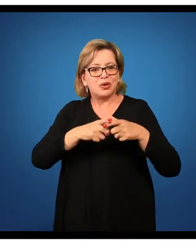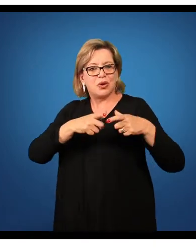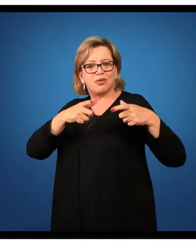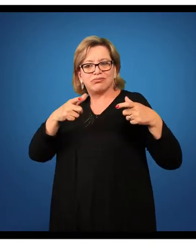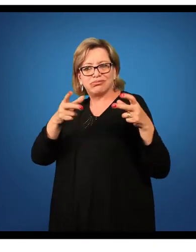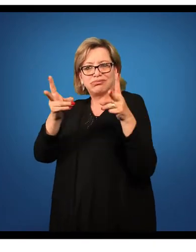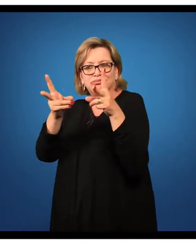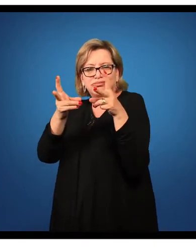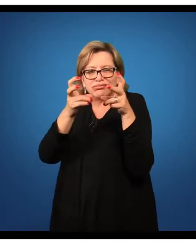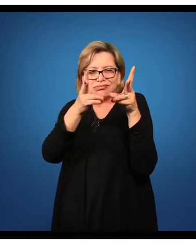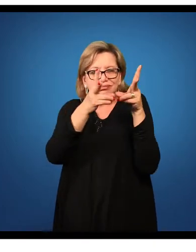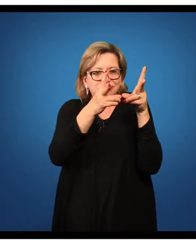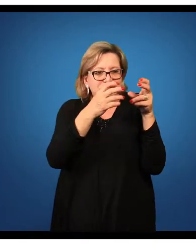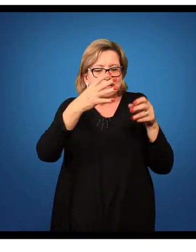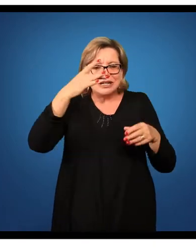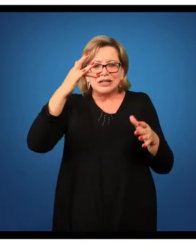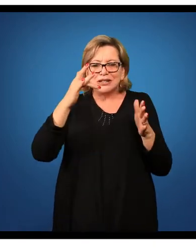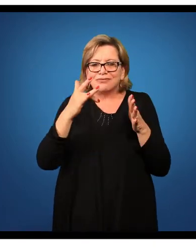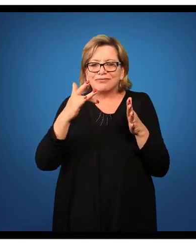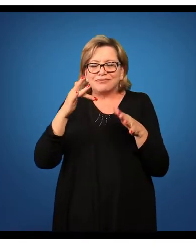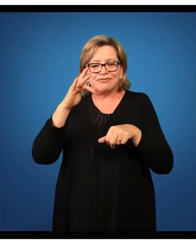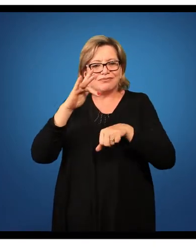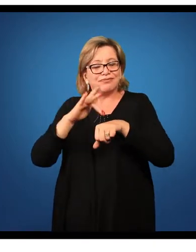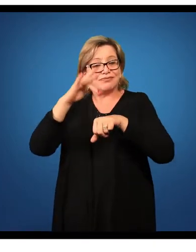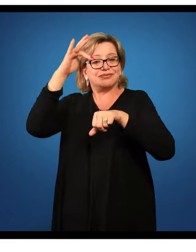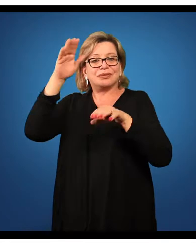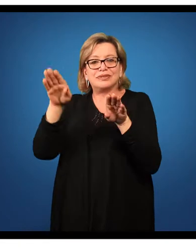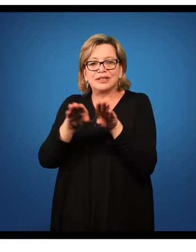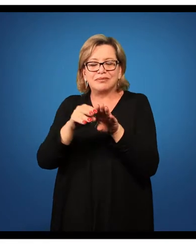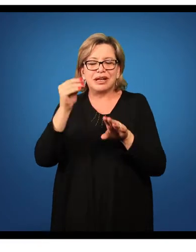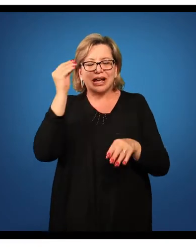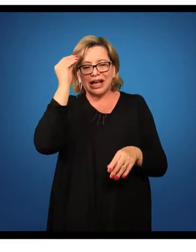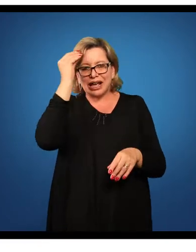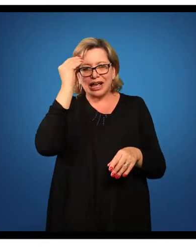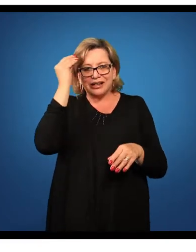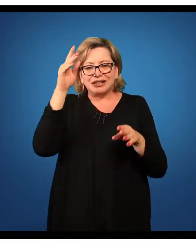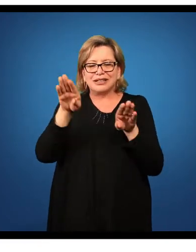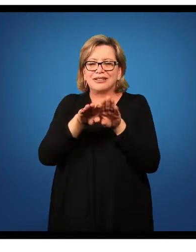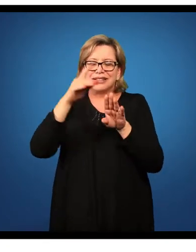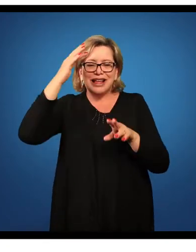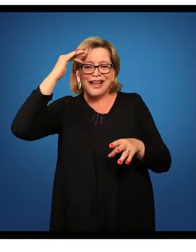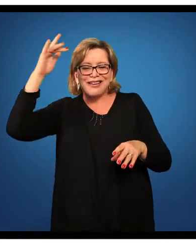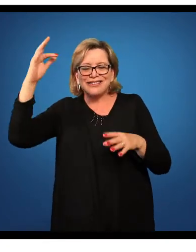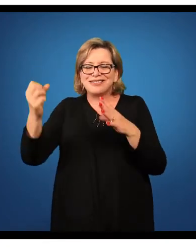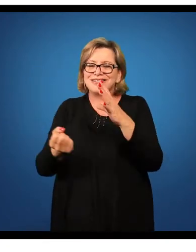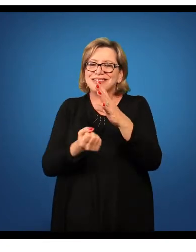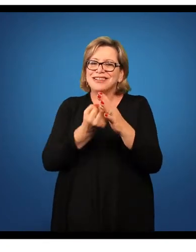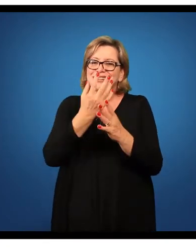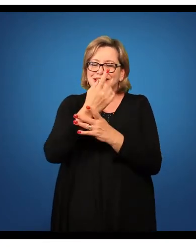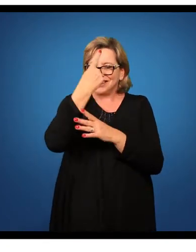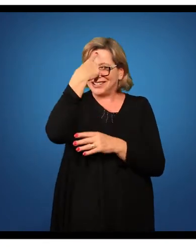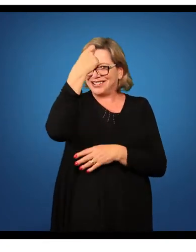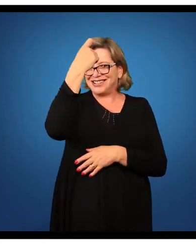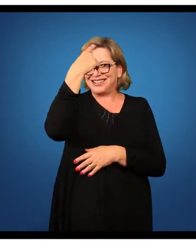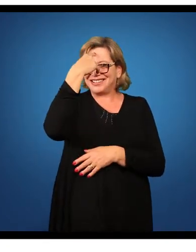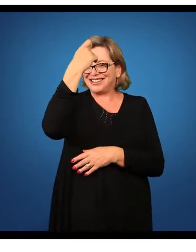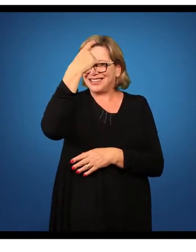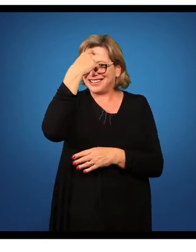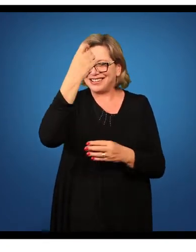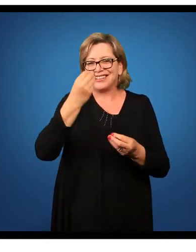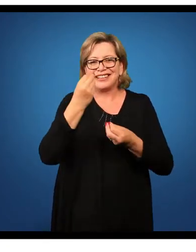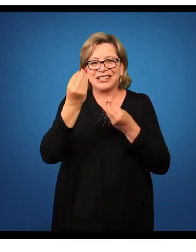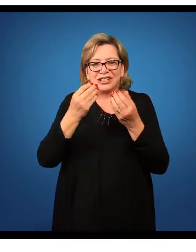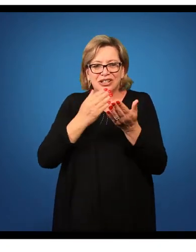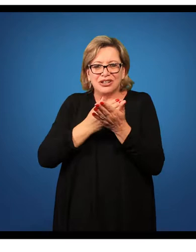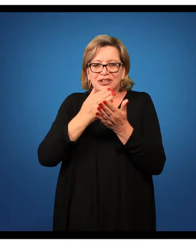percepção a percepção da sensibilidade da reflexão e de sua imaginação criadora inicialmente então